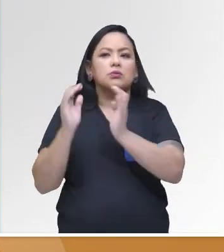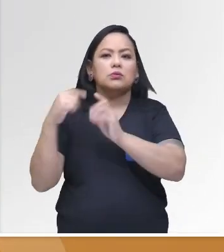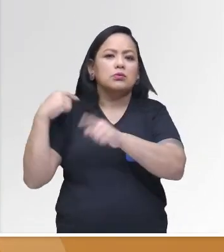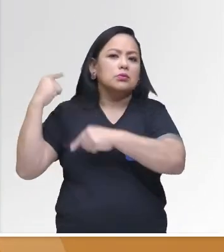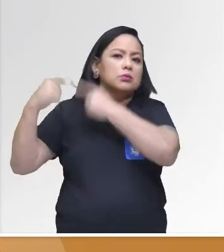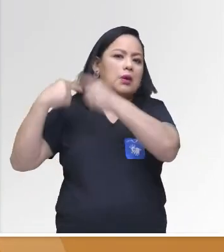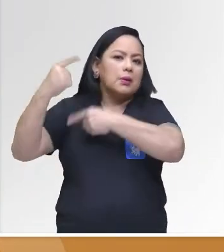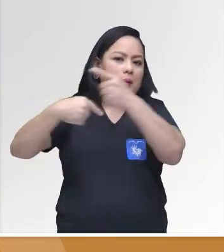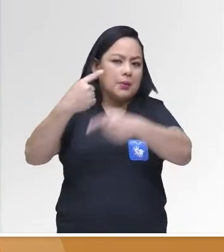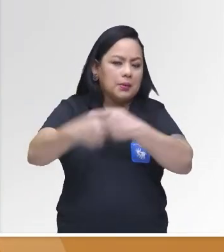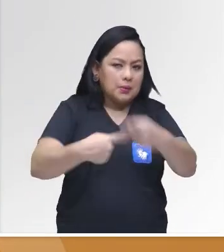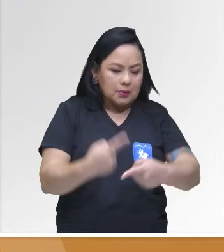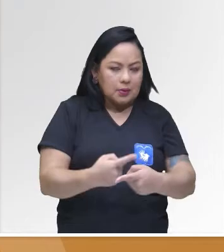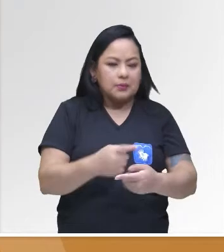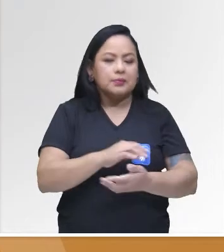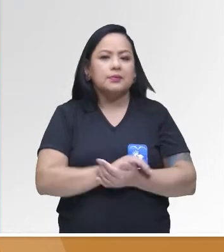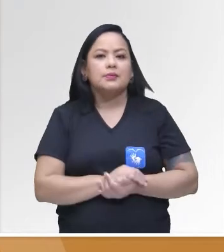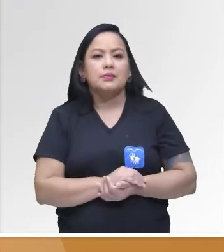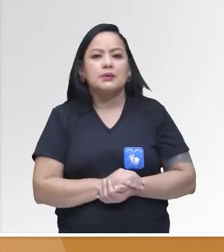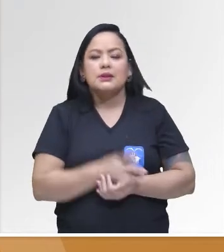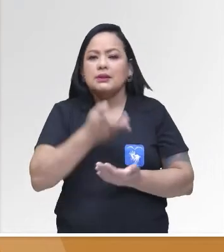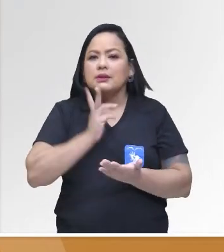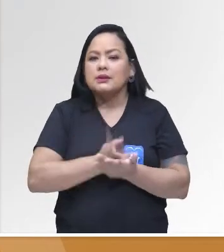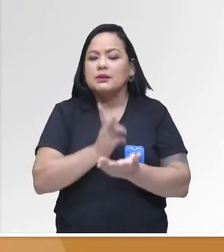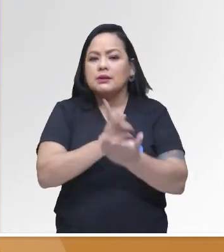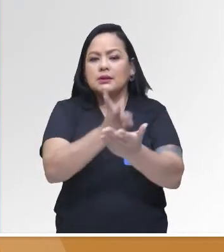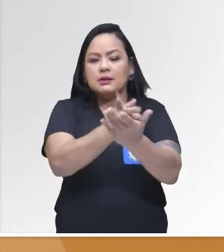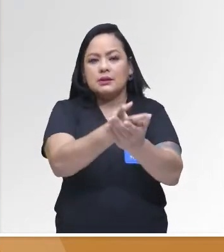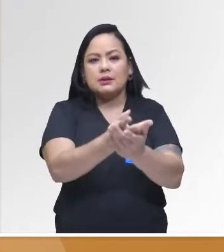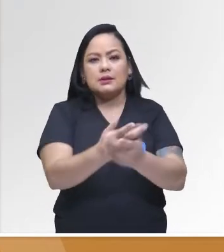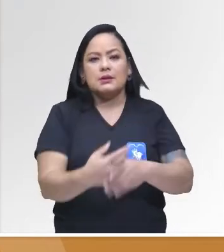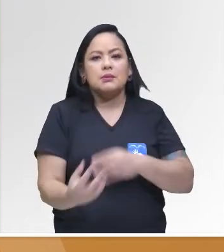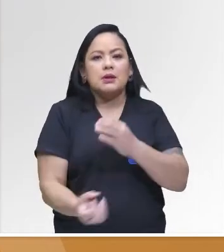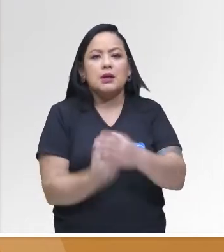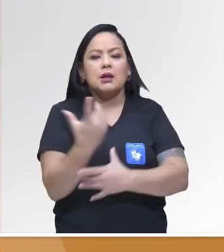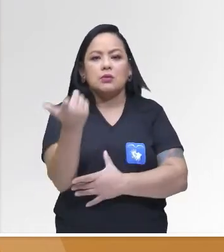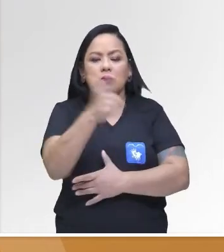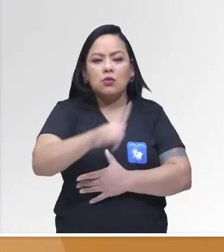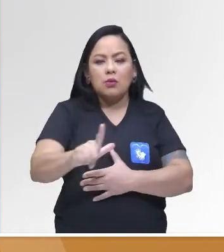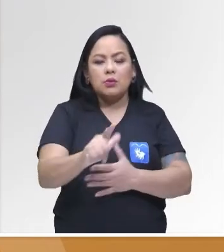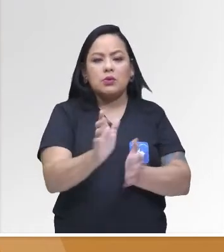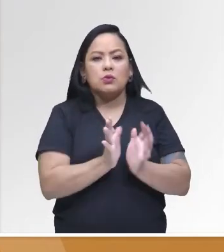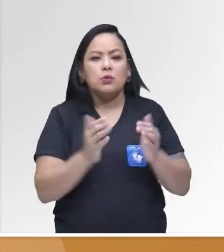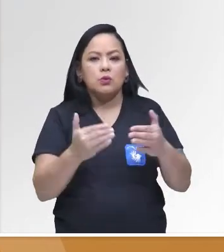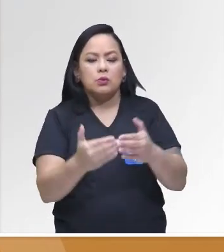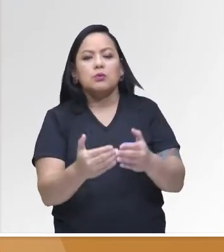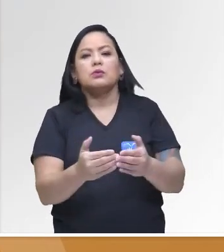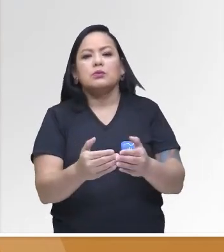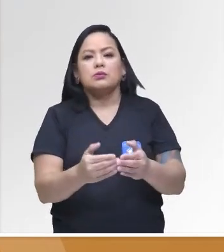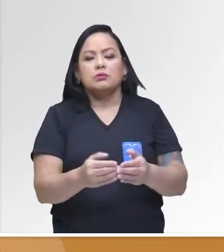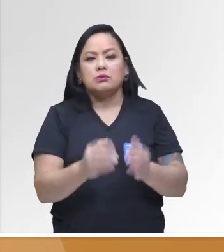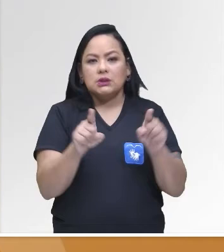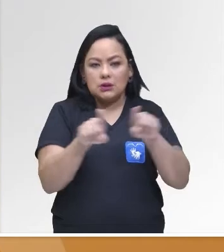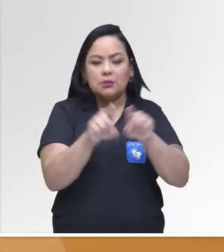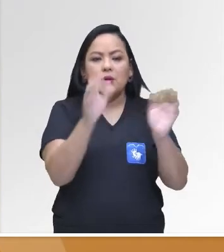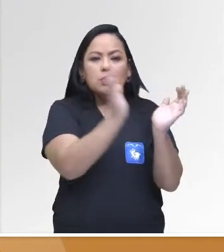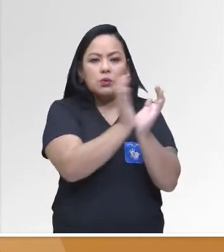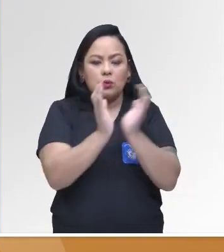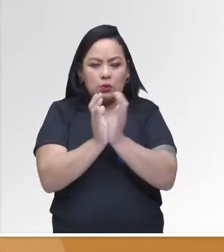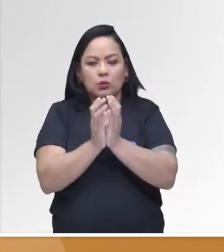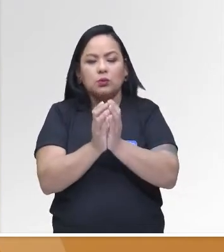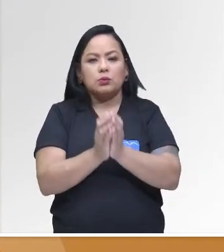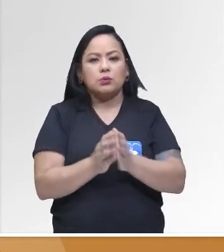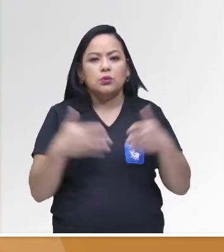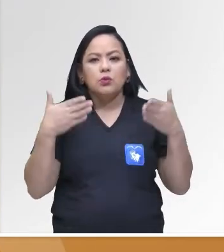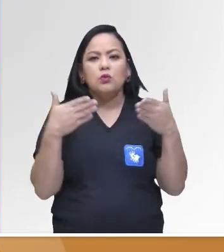em geração e constantemente recriados pelas comunidades e grupos em função